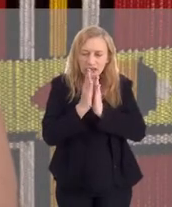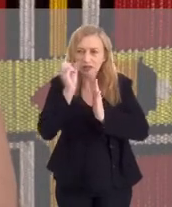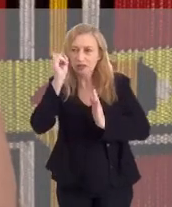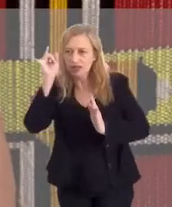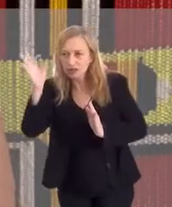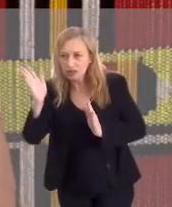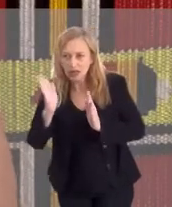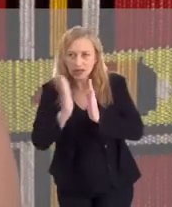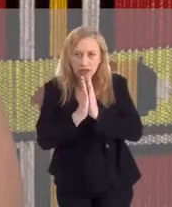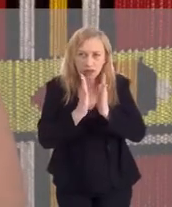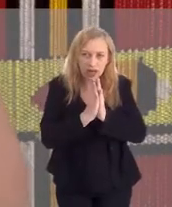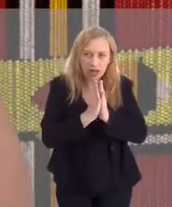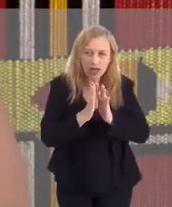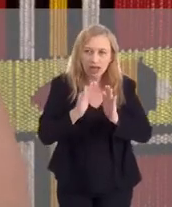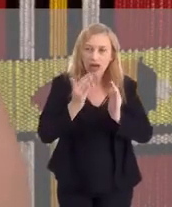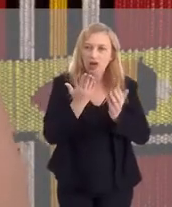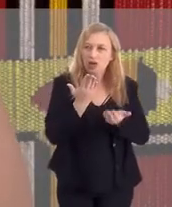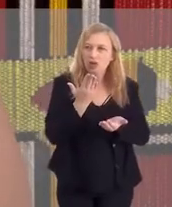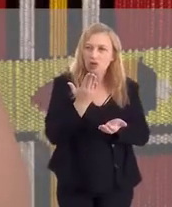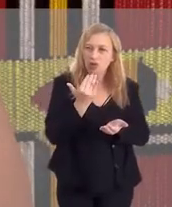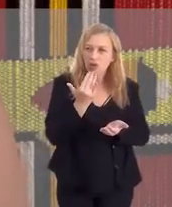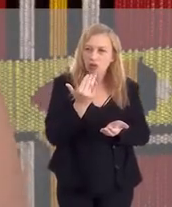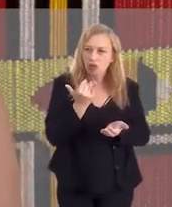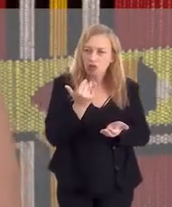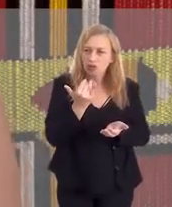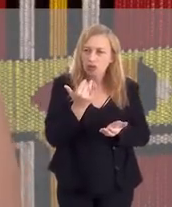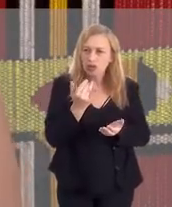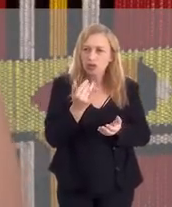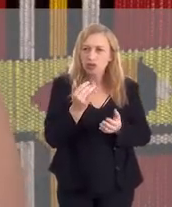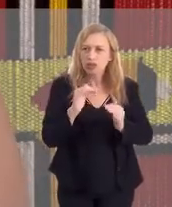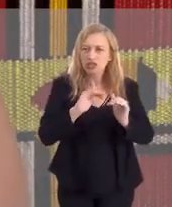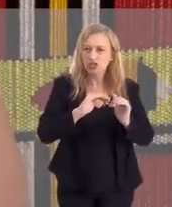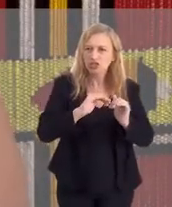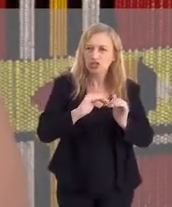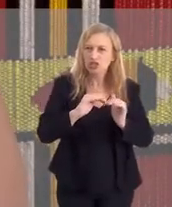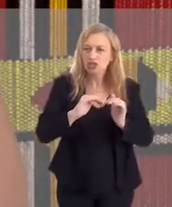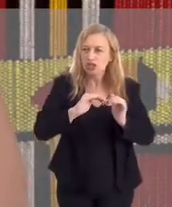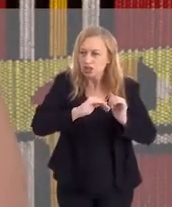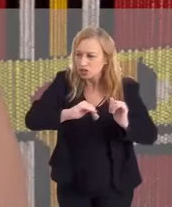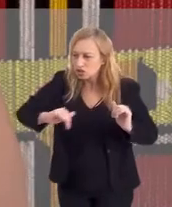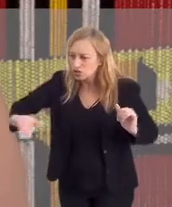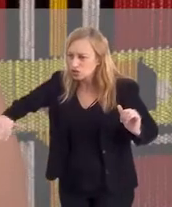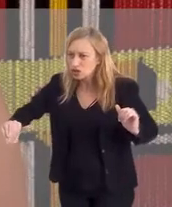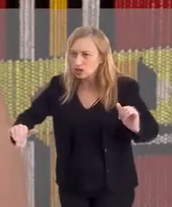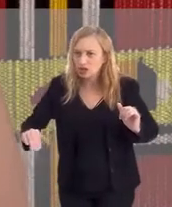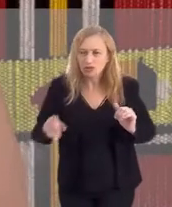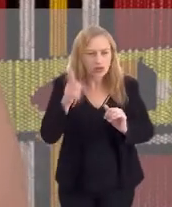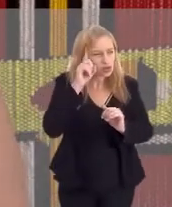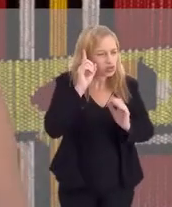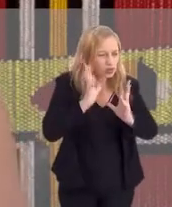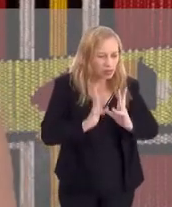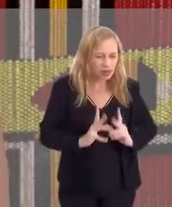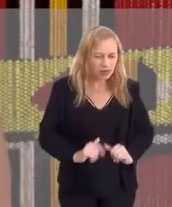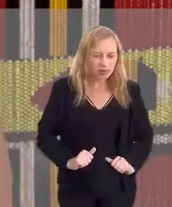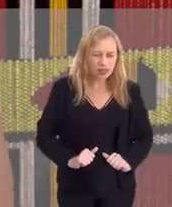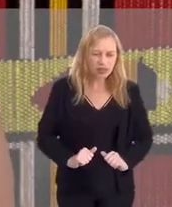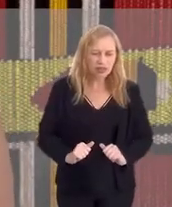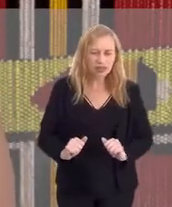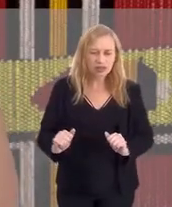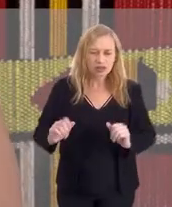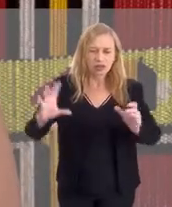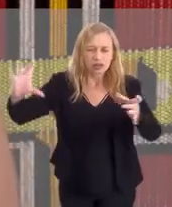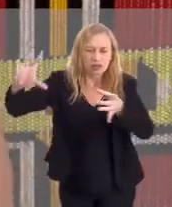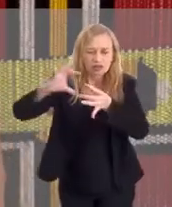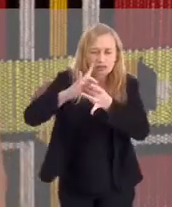de madrugada e tira certos alimentos do nosso dia a dia. para poder ter aquela purificação realmente